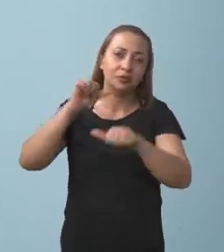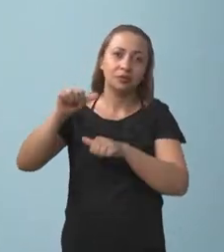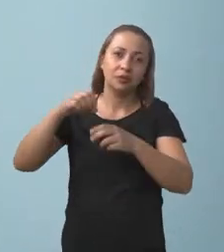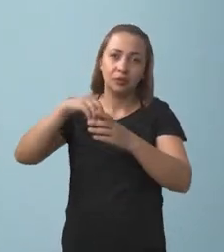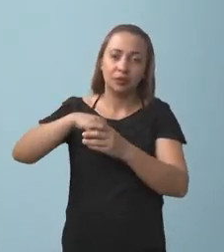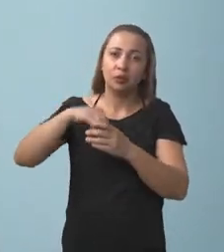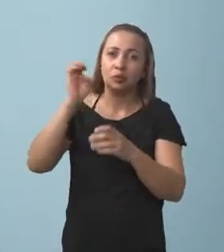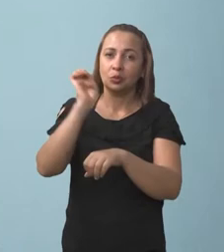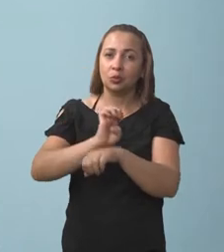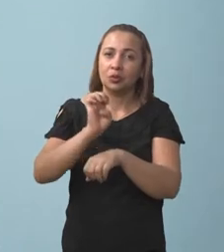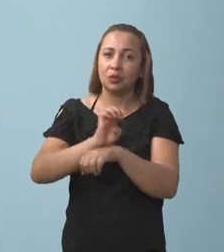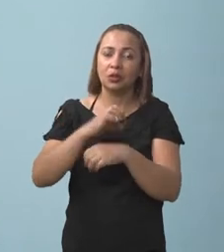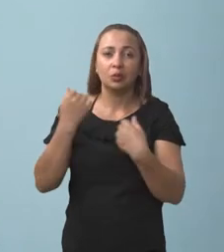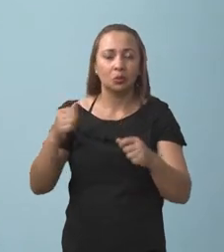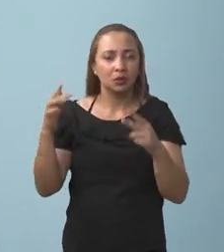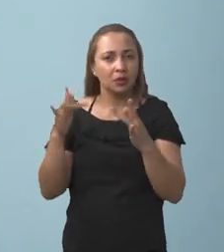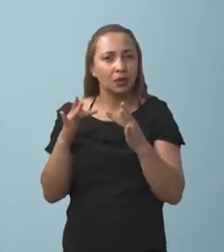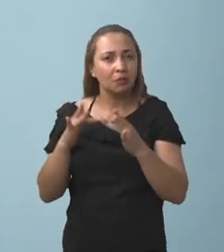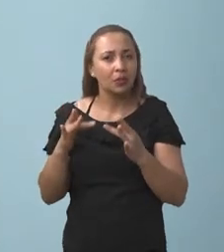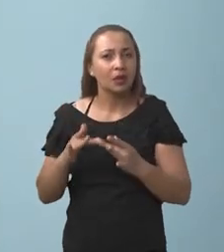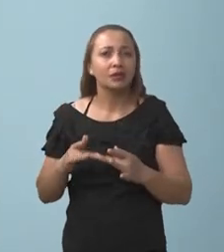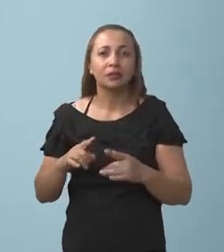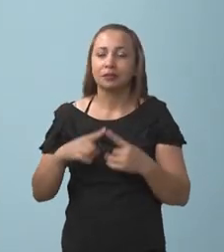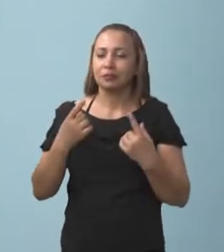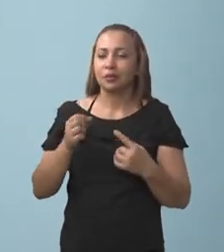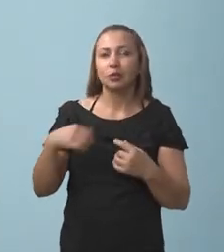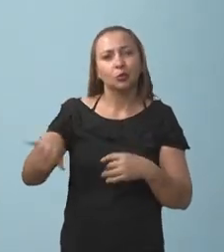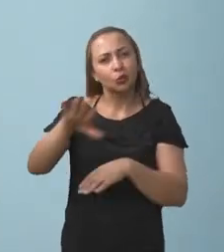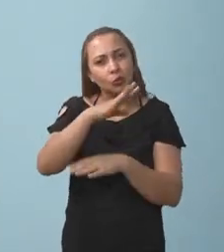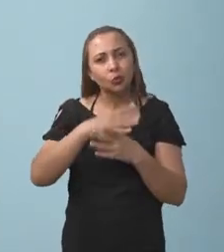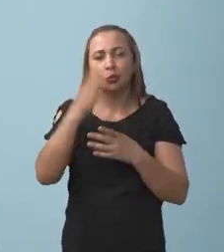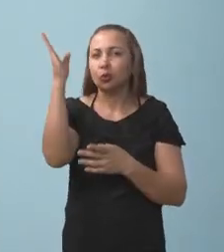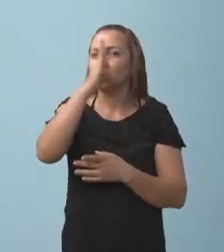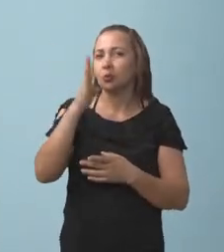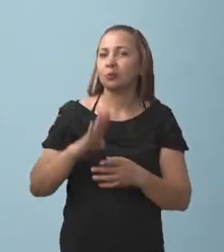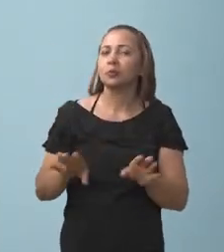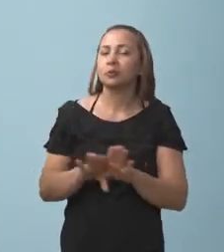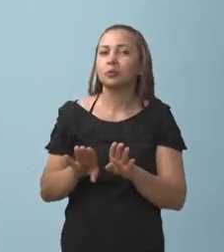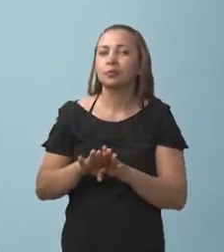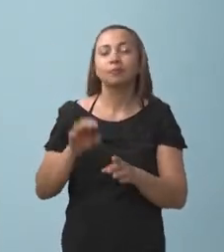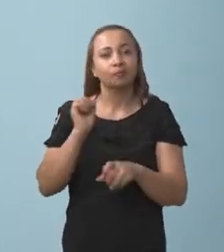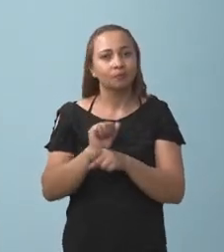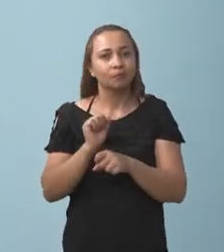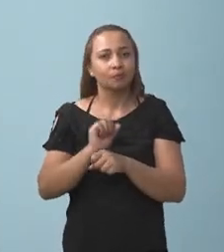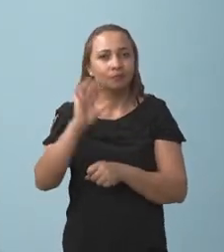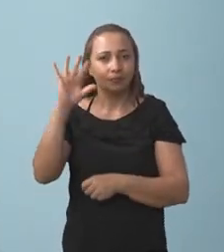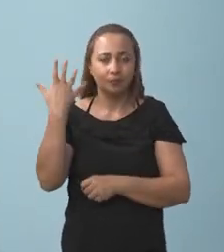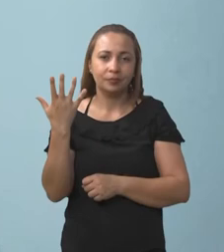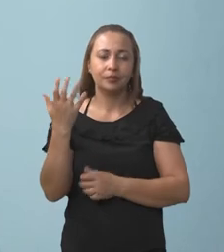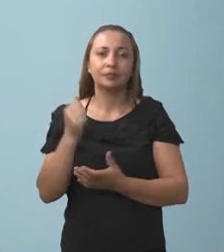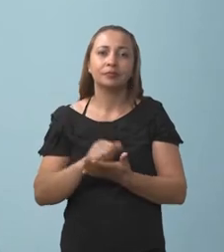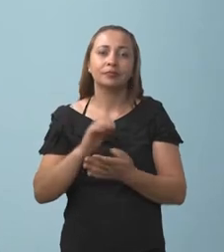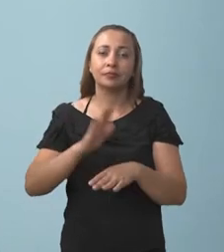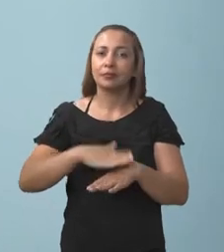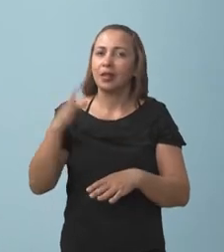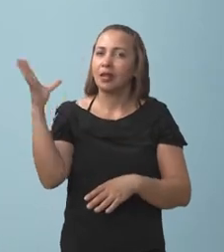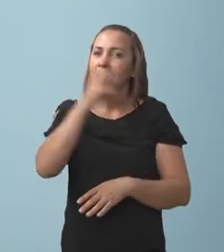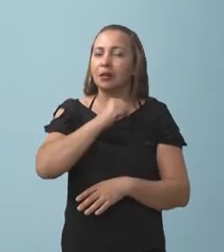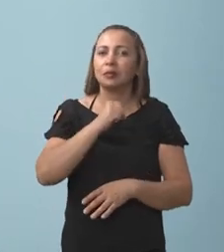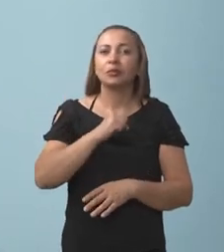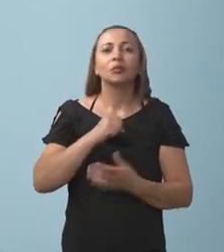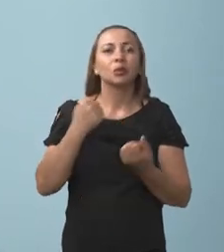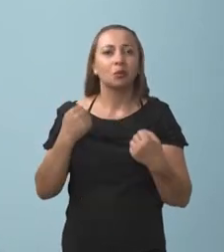dentro do estado, ela possa ser aplicada não só aqui, mas em todo o Brasil, e esperamos que ocorra o mais